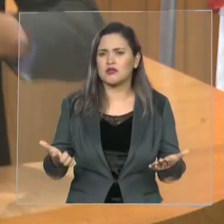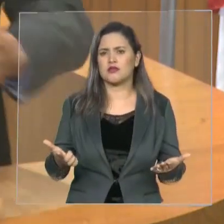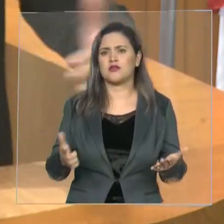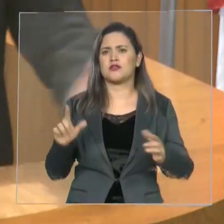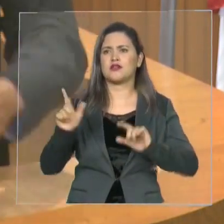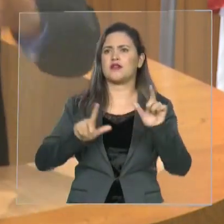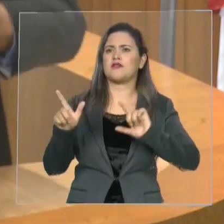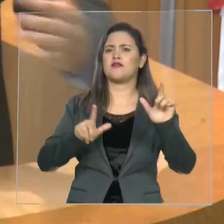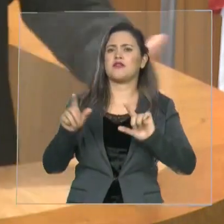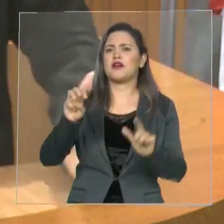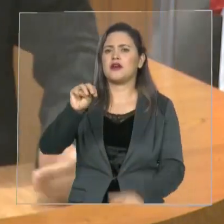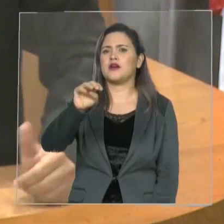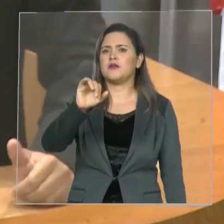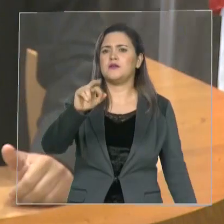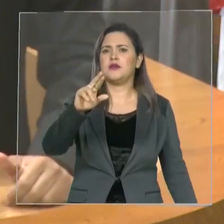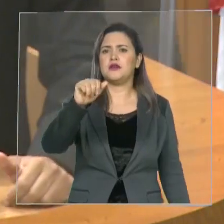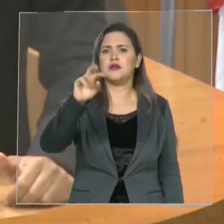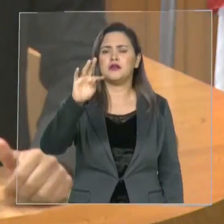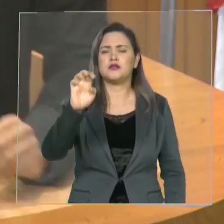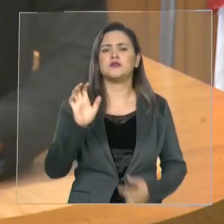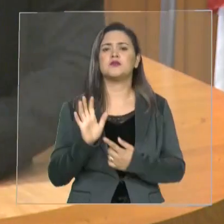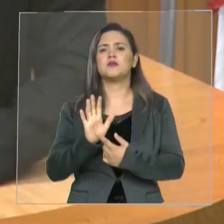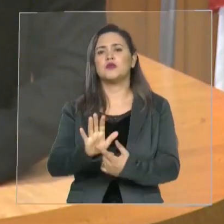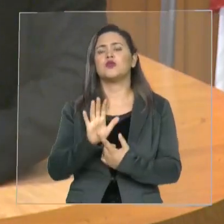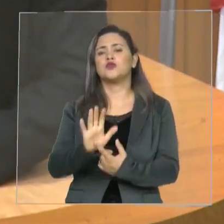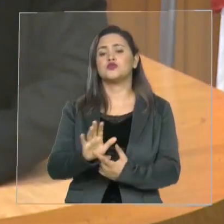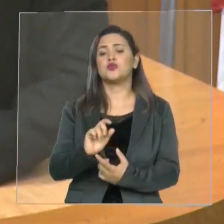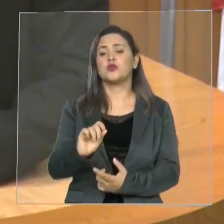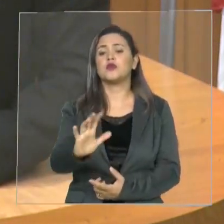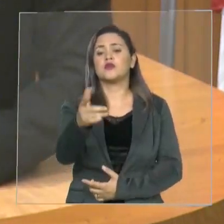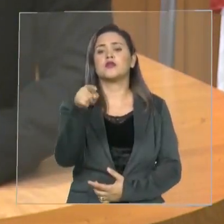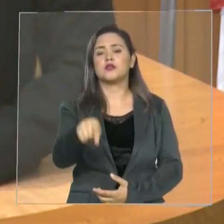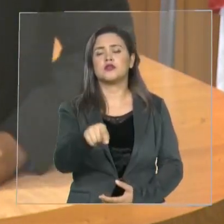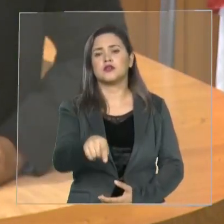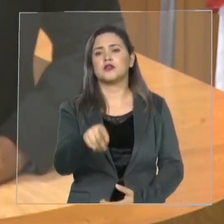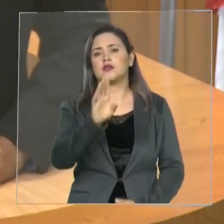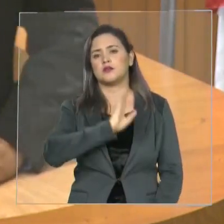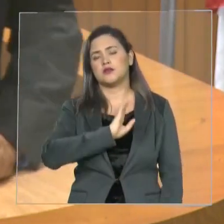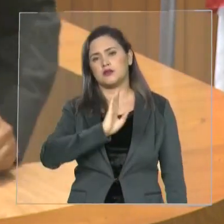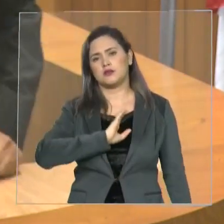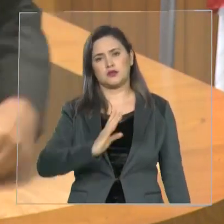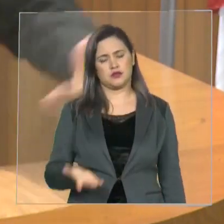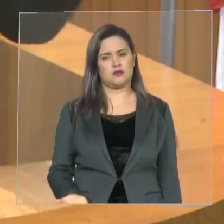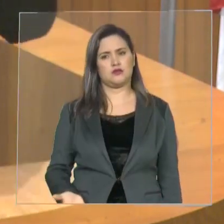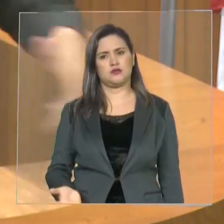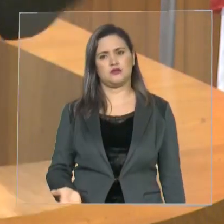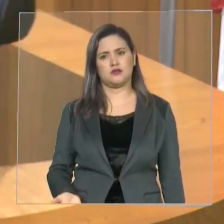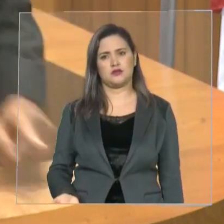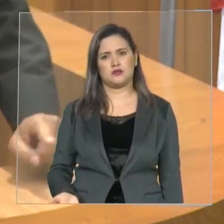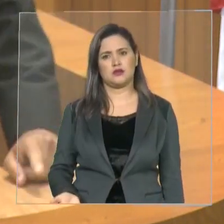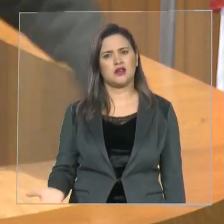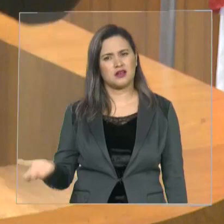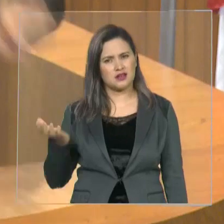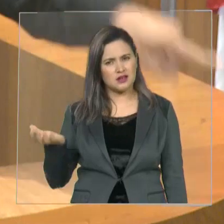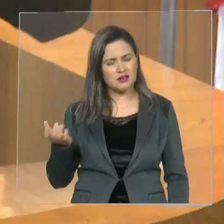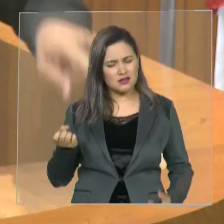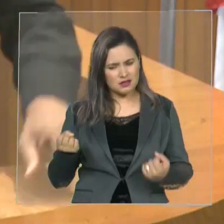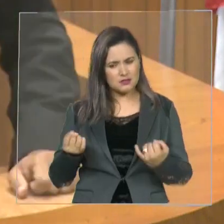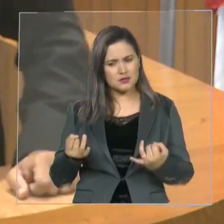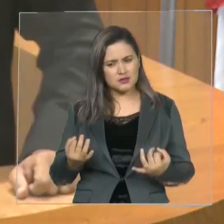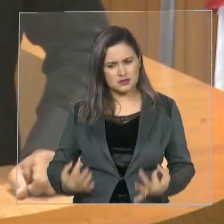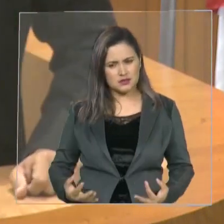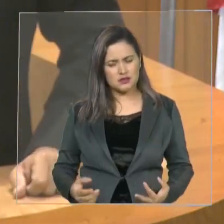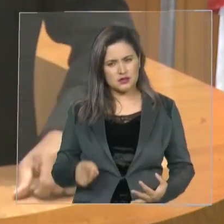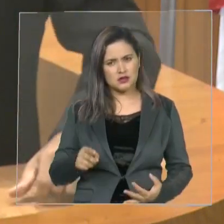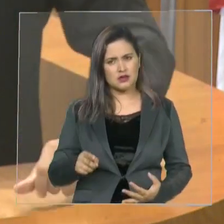mostrou toda a situação de abandono em Bacabal? Será que o deputado Carlinhos Florenço ainda quer justificar aquela situação